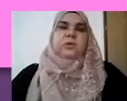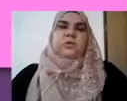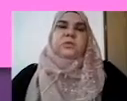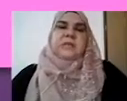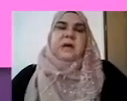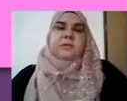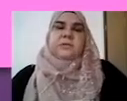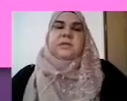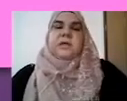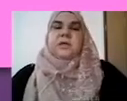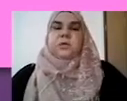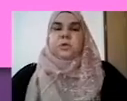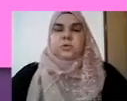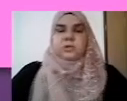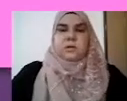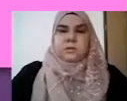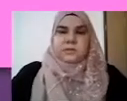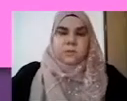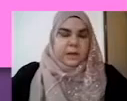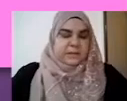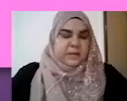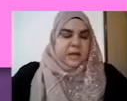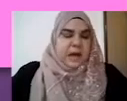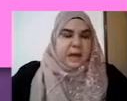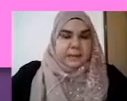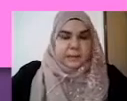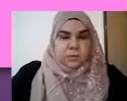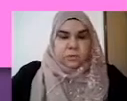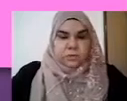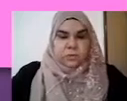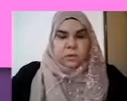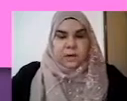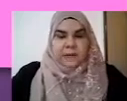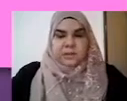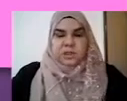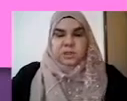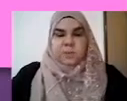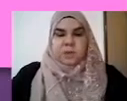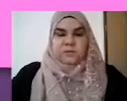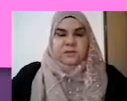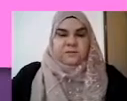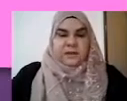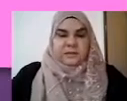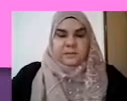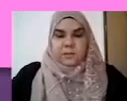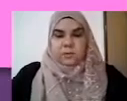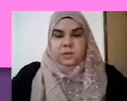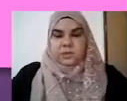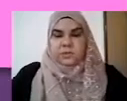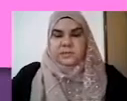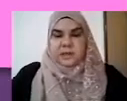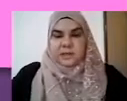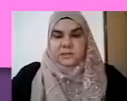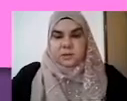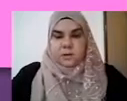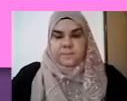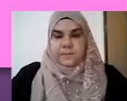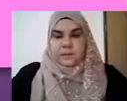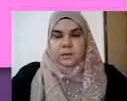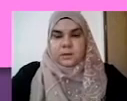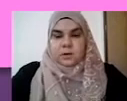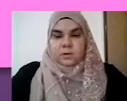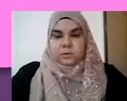ter todos os lados e todos os ângulos iguais. Além do 1 e do 4, a gente pode verificar também o 2 e o 6,